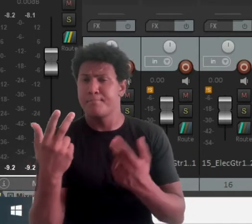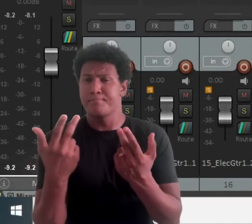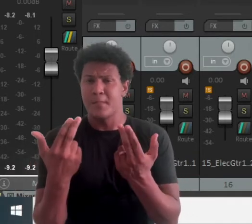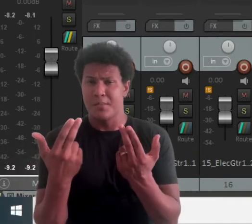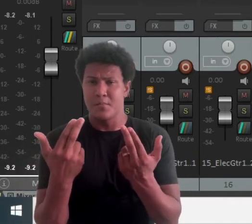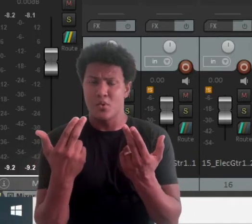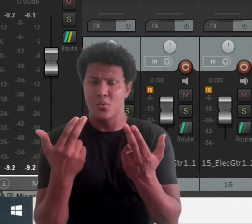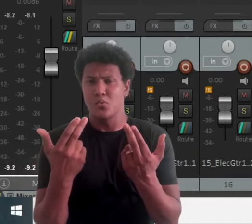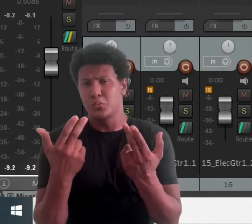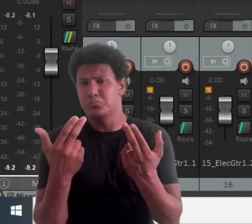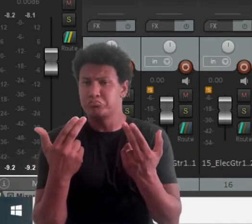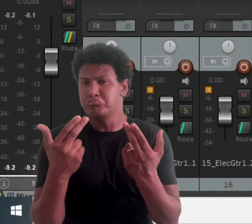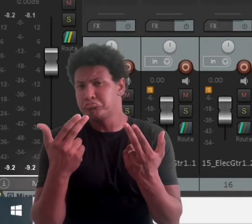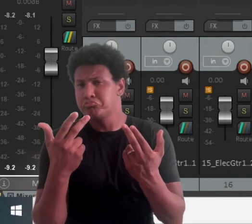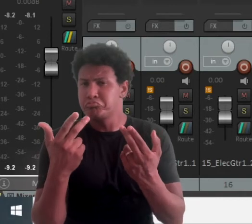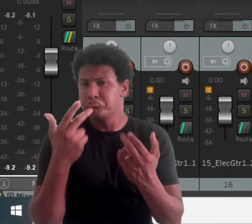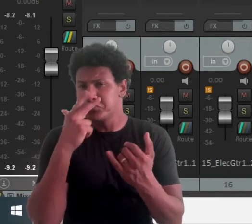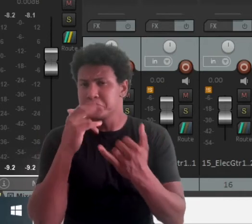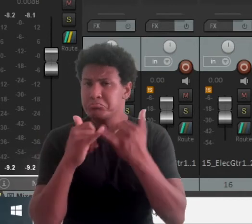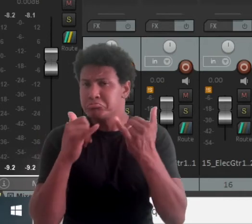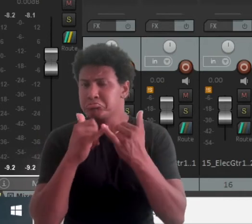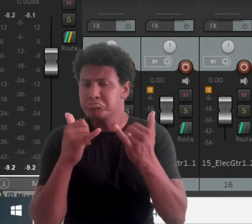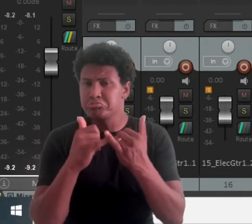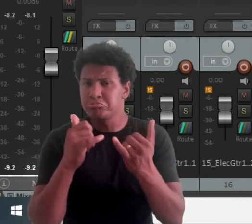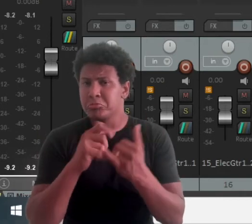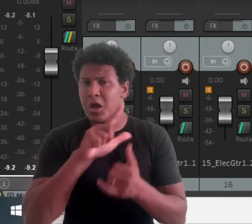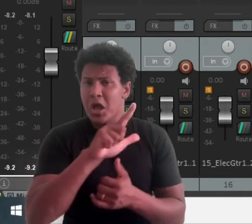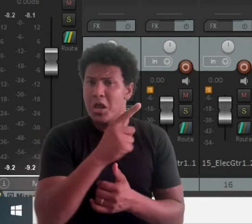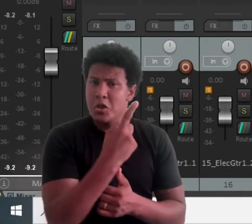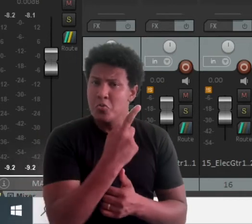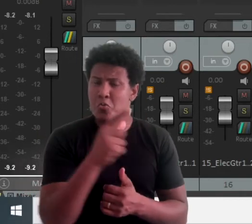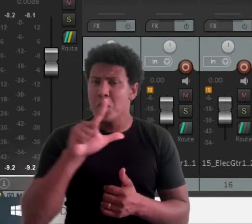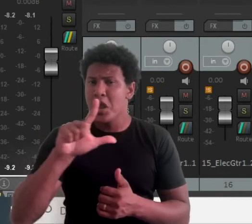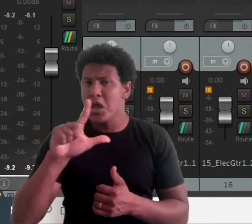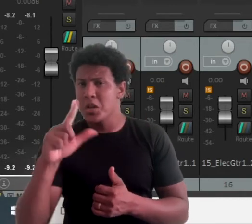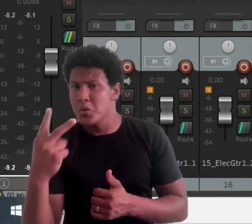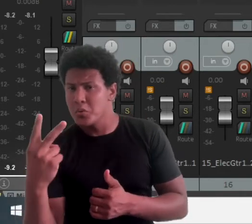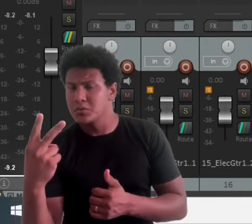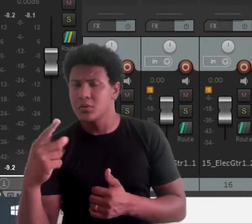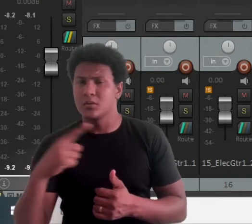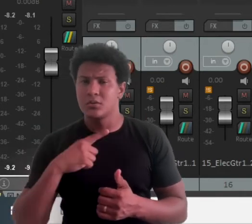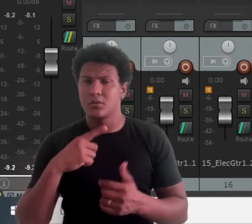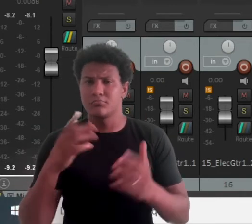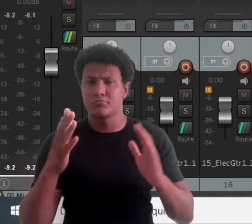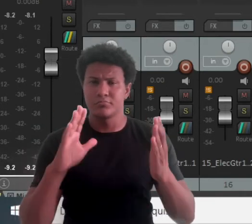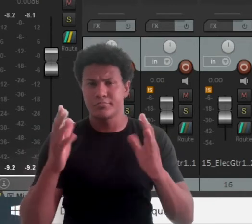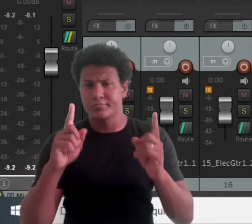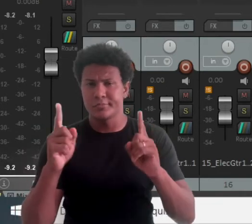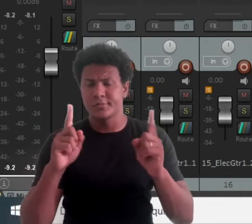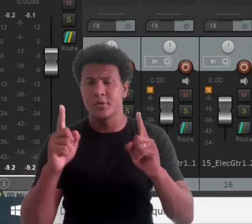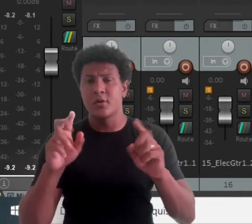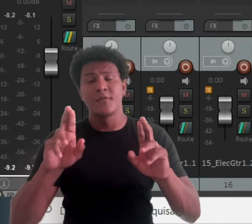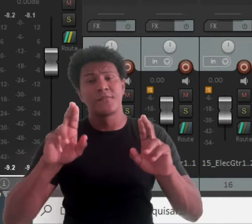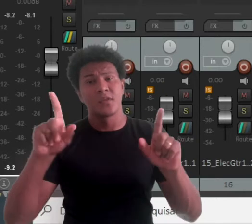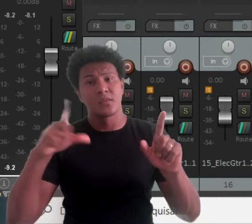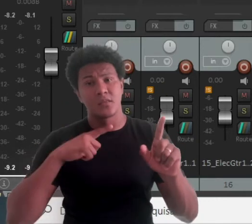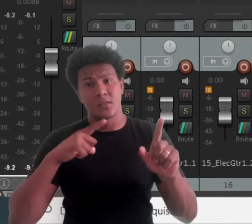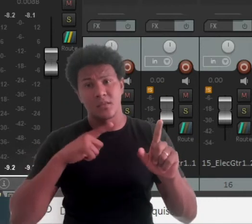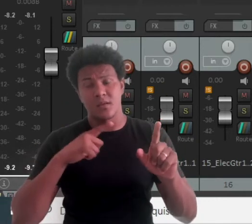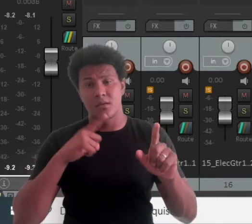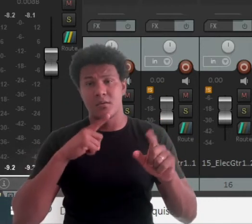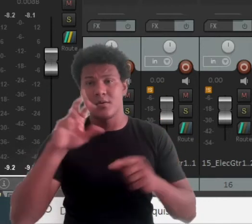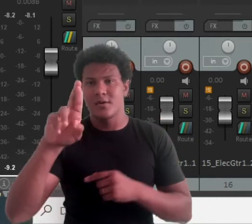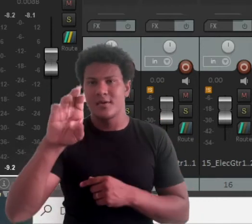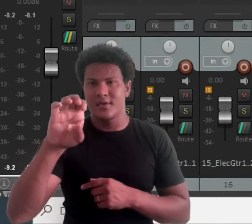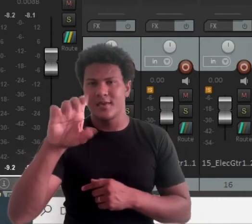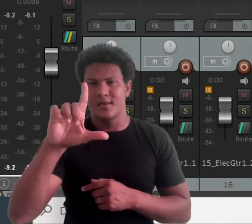parâmetros do L1, a diferença dele, que o release, eu tenho a opção de deixar ele no automático, que é eu deixar essa opção marcada